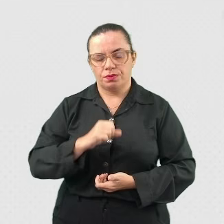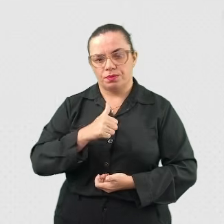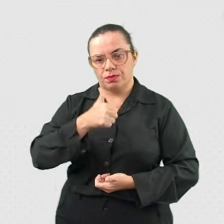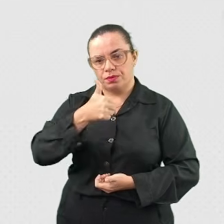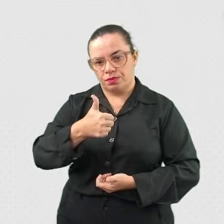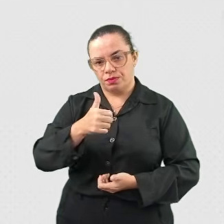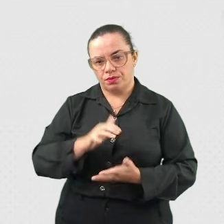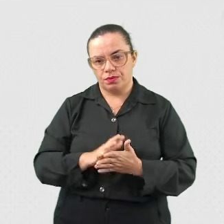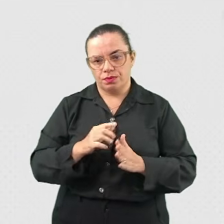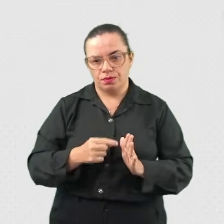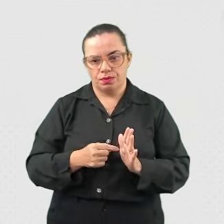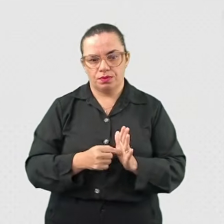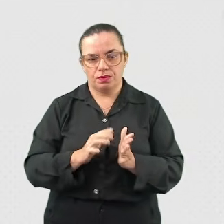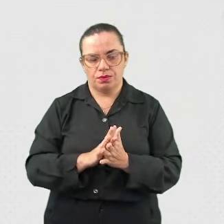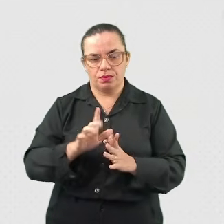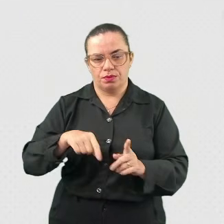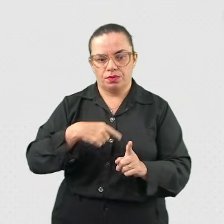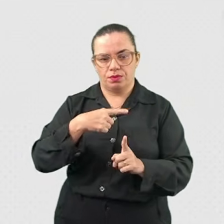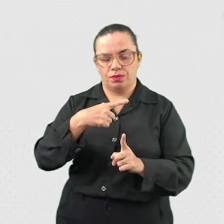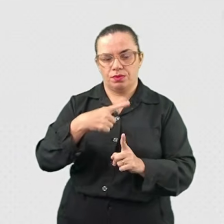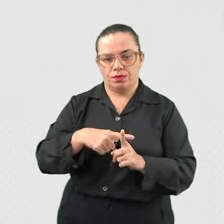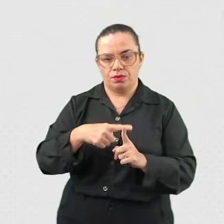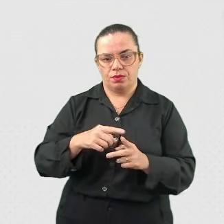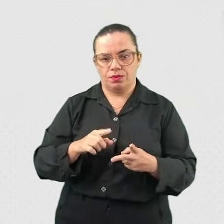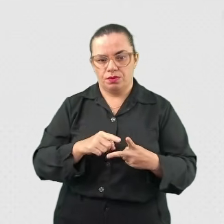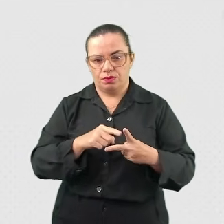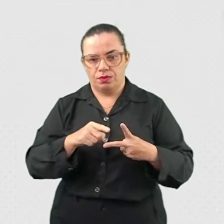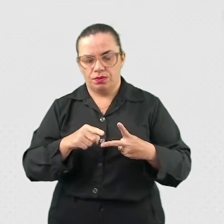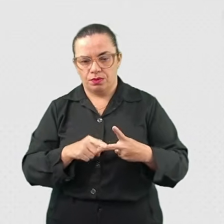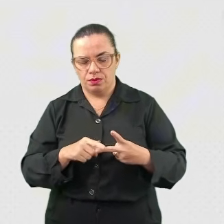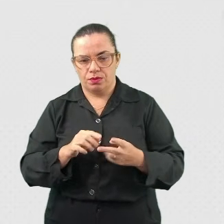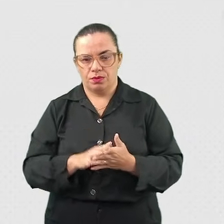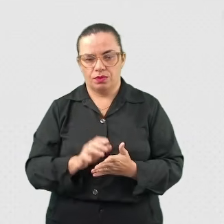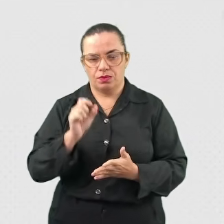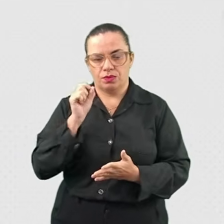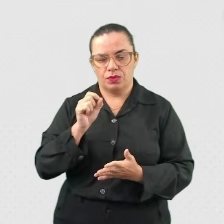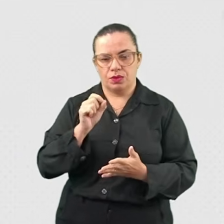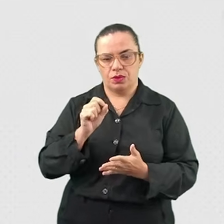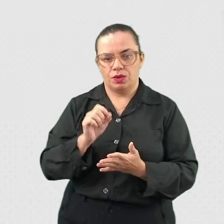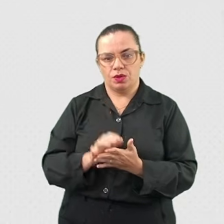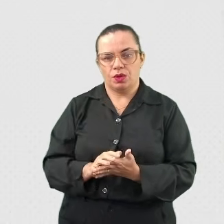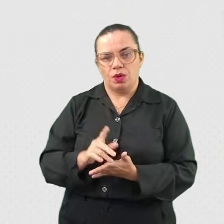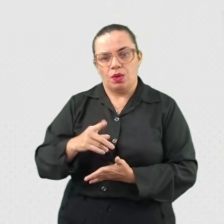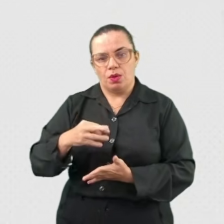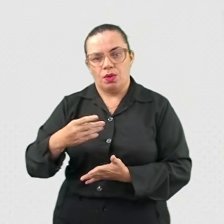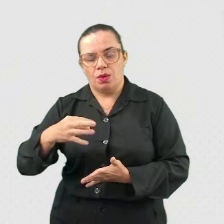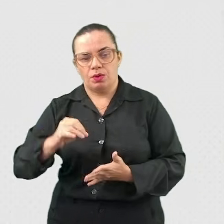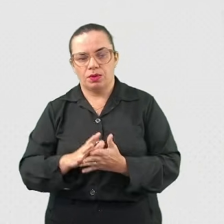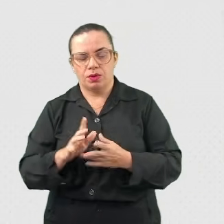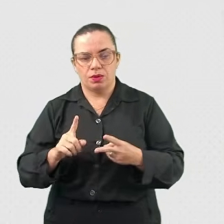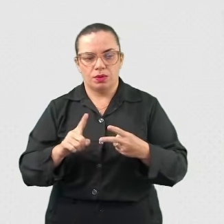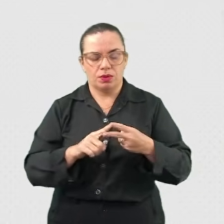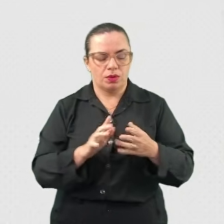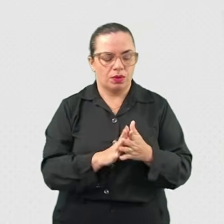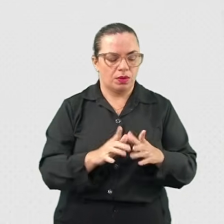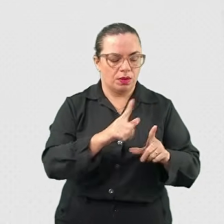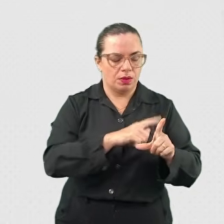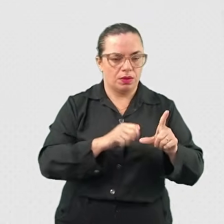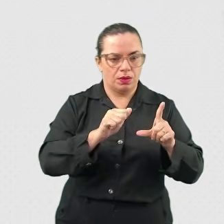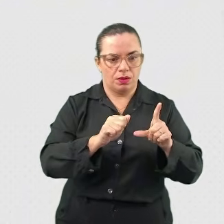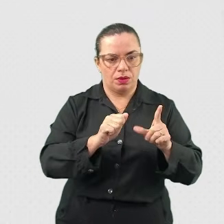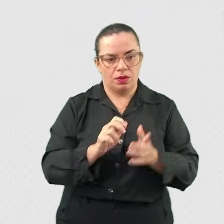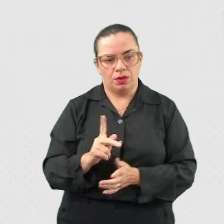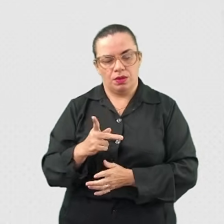Determine em cada caso a soma dos ângulos internos de um heptágono. Um heptágono, turma, é uma figura de quantos lados? Hepta